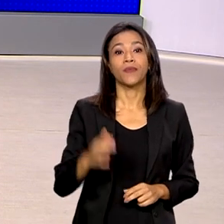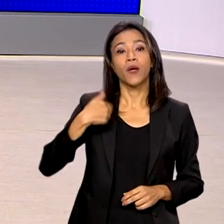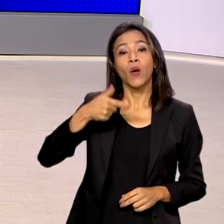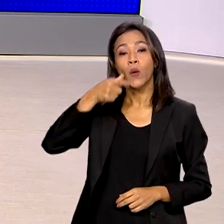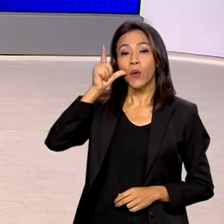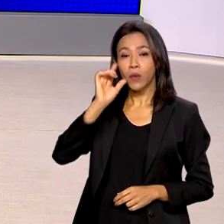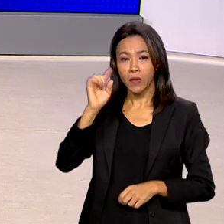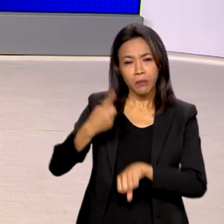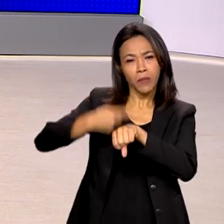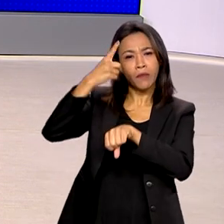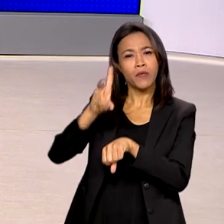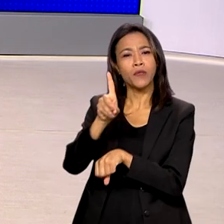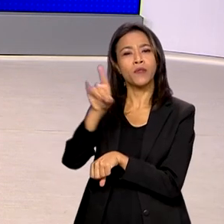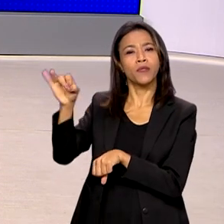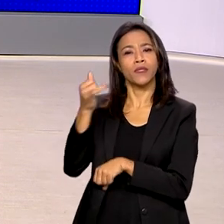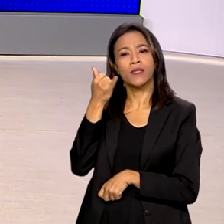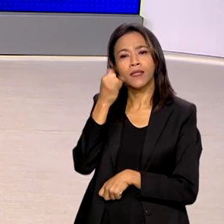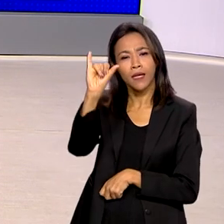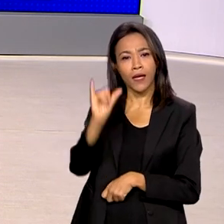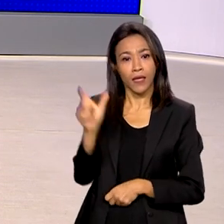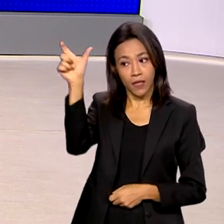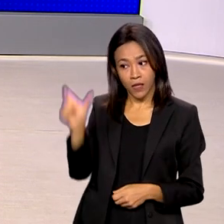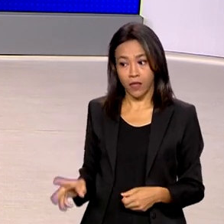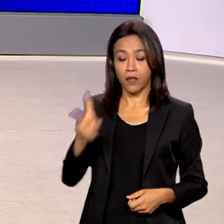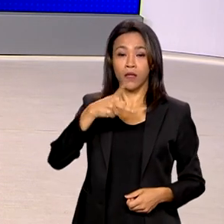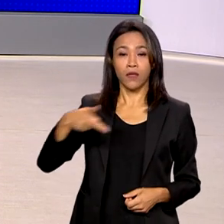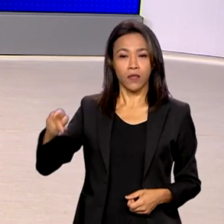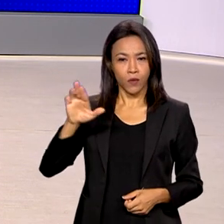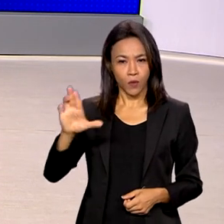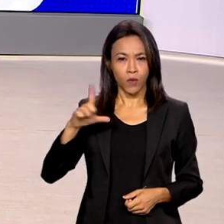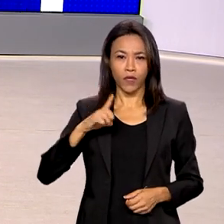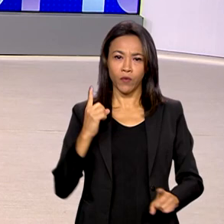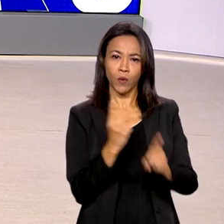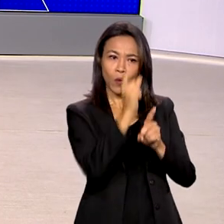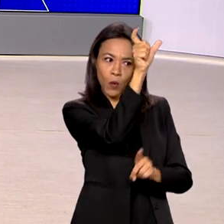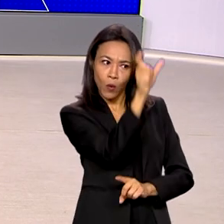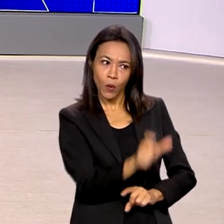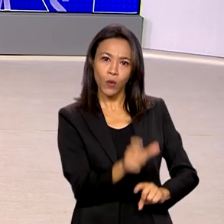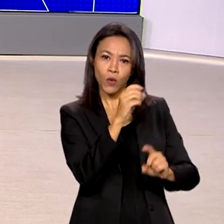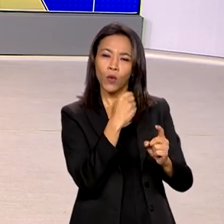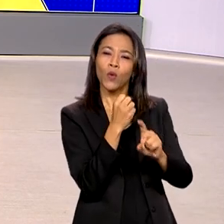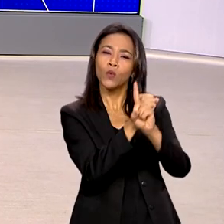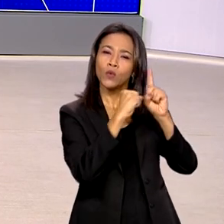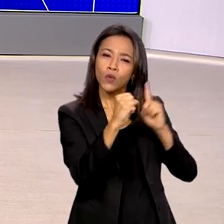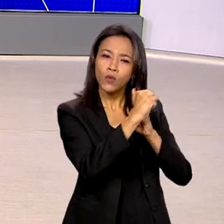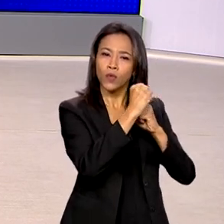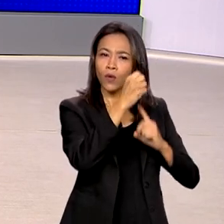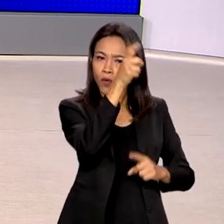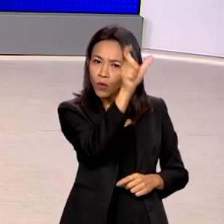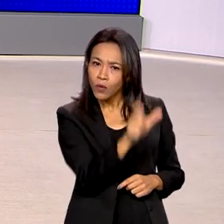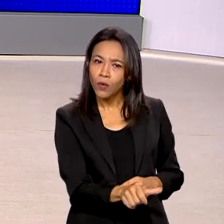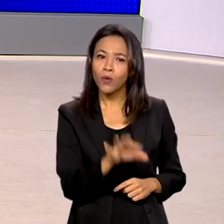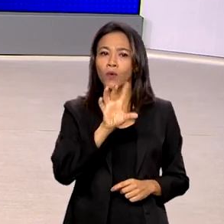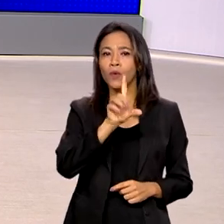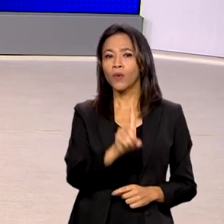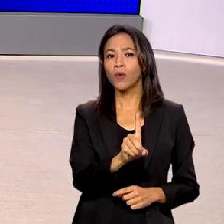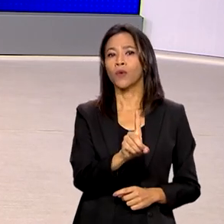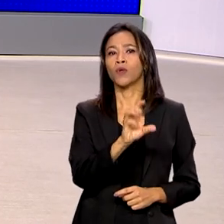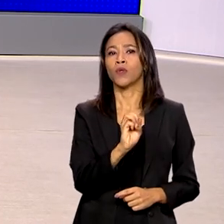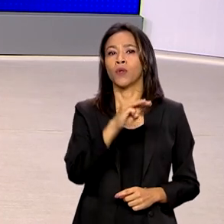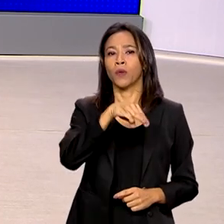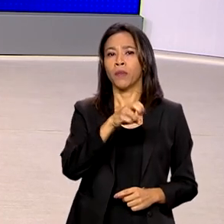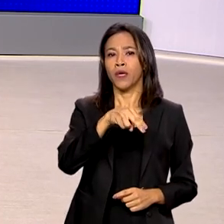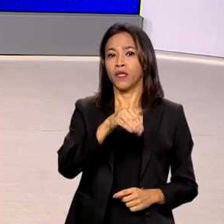Ontem, no primeiro dia em solo italiano, Lula esteve com o sociólogo Domenico De Masi, que destacou o compromisso do